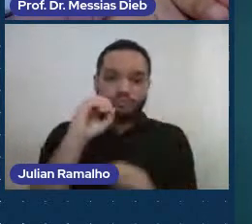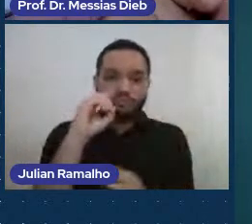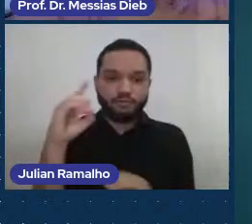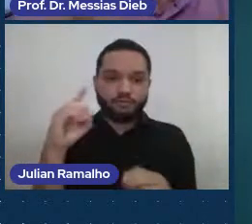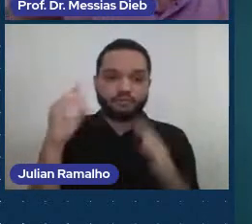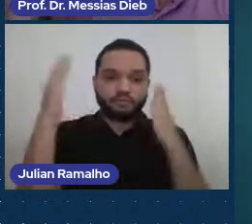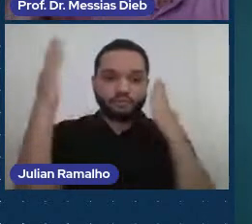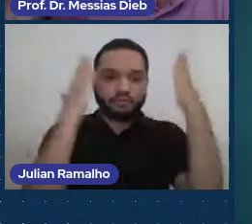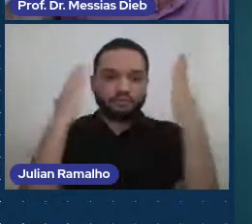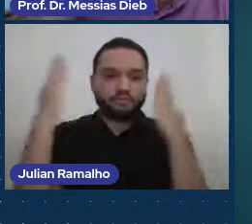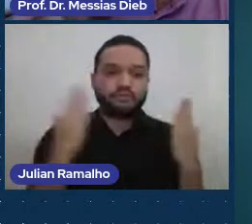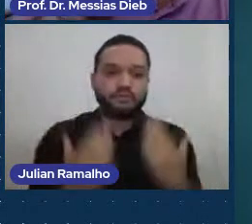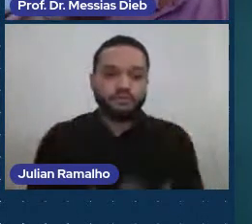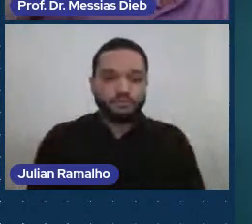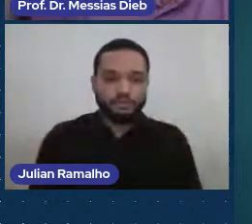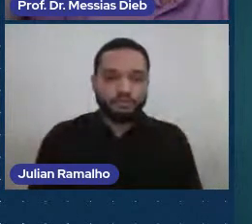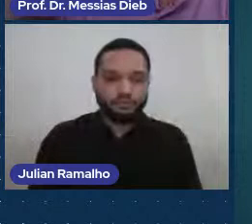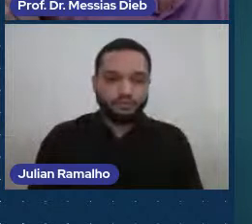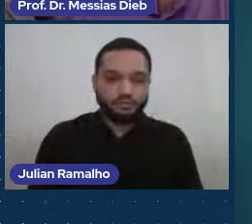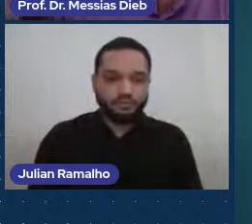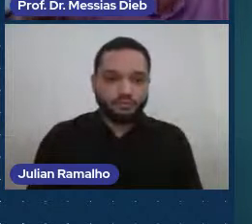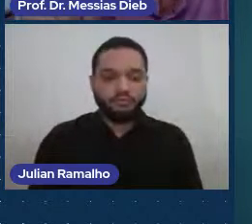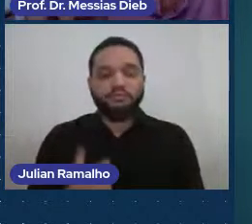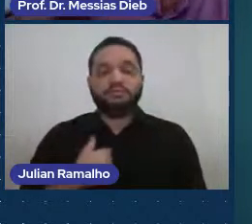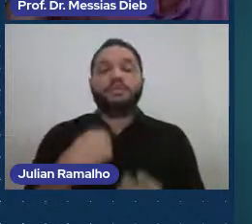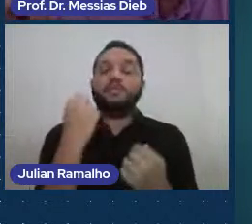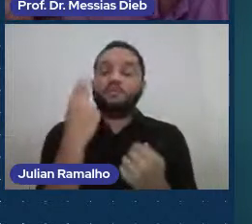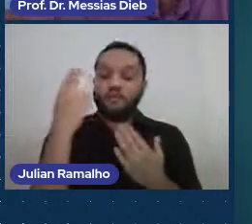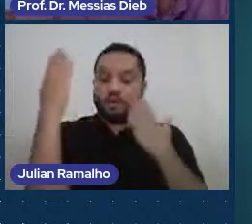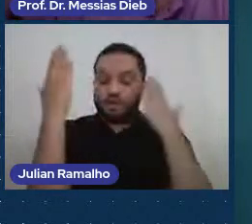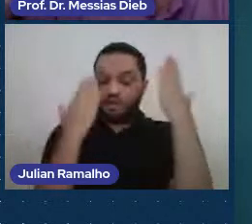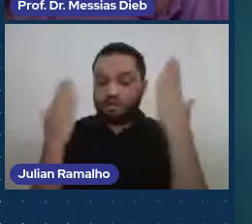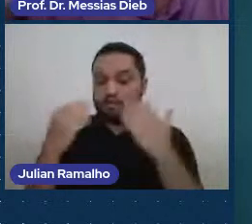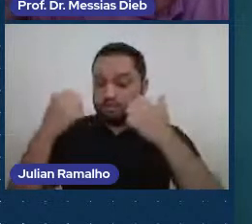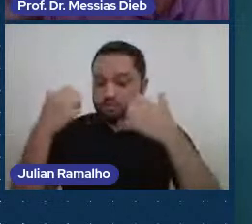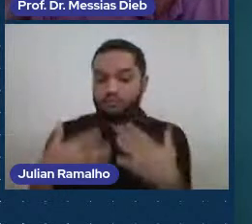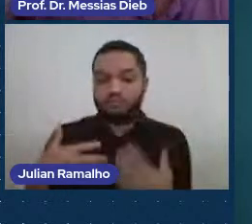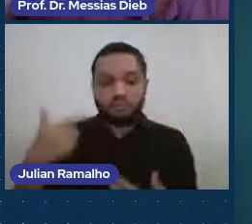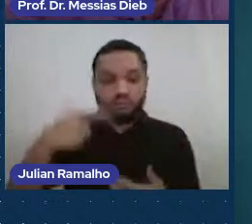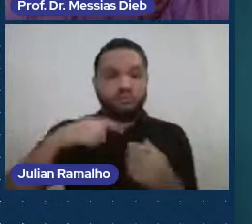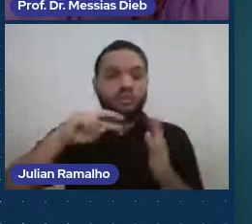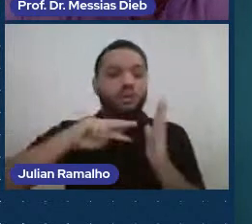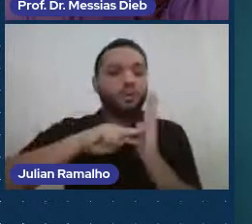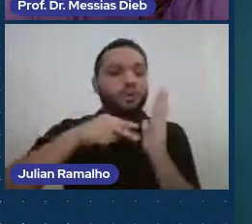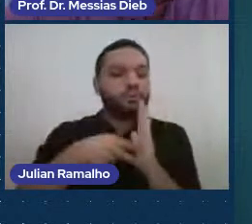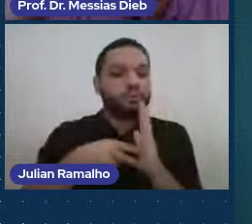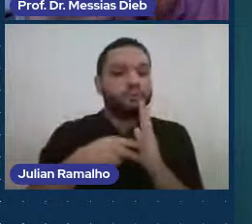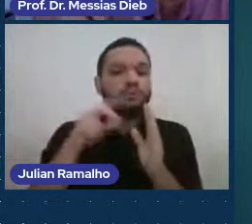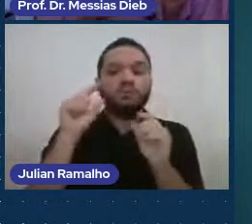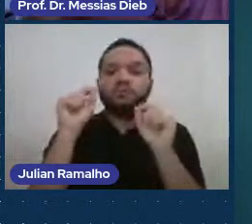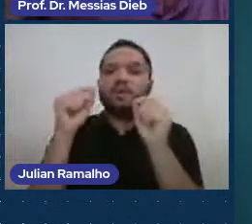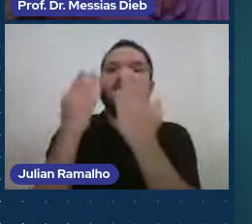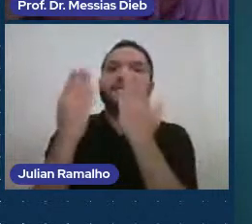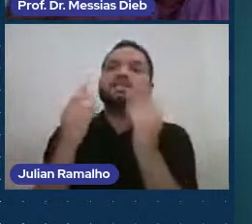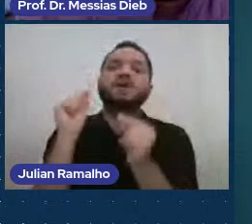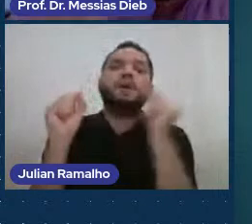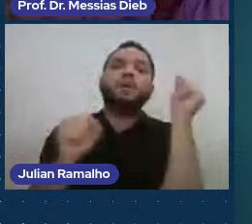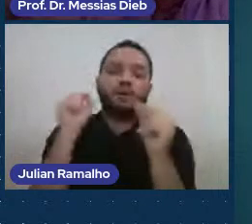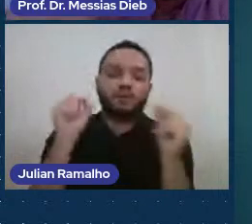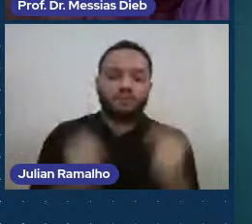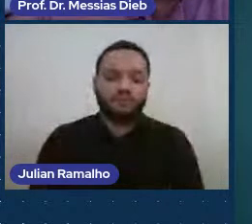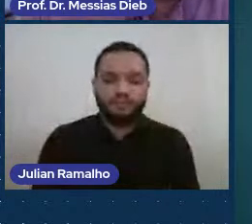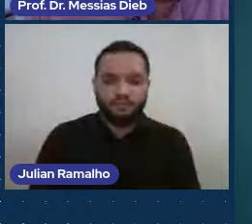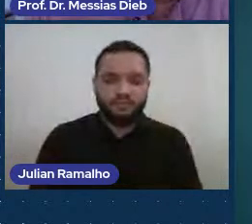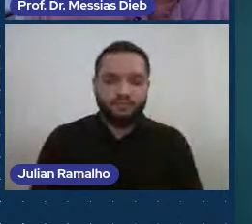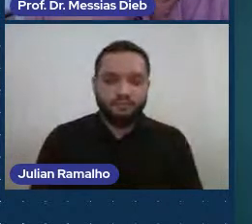análise. Então, quando eu digo que vou analisar, eu tenho que dizer logo em seguida o que é que vai ser analisado. Então, fica